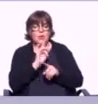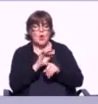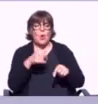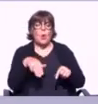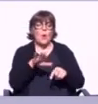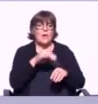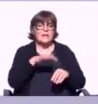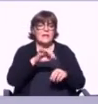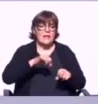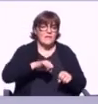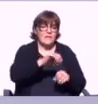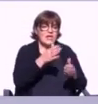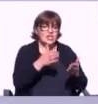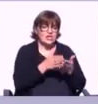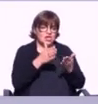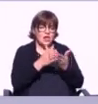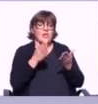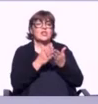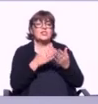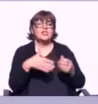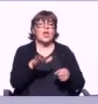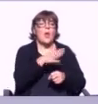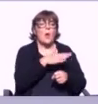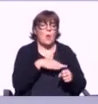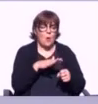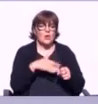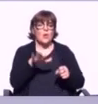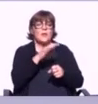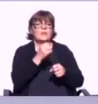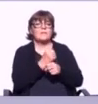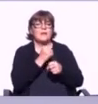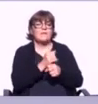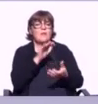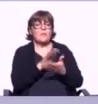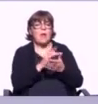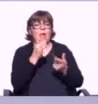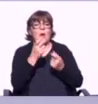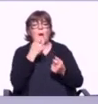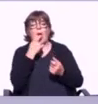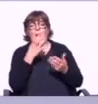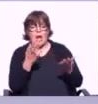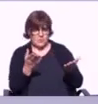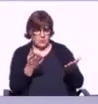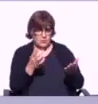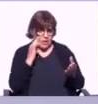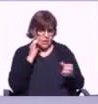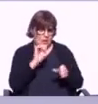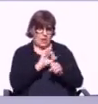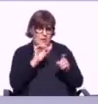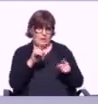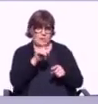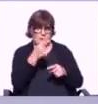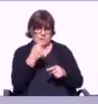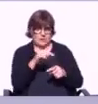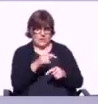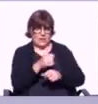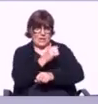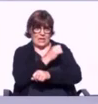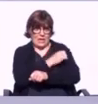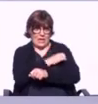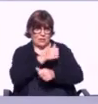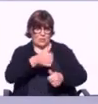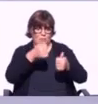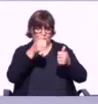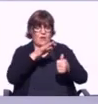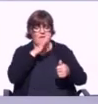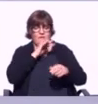levar os miúdos à escola, em que escola que andavam, onde é que trabalhava a mulher de alguns árbitros. É evidente que se isso vem da casa-mãe, é evidente que os filhos